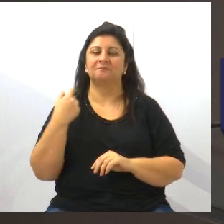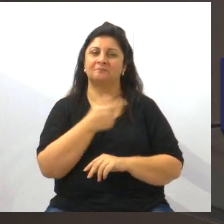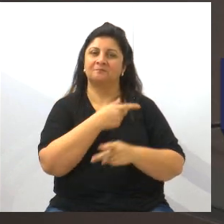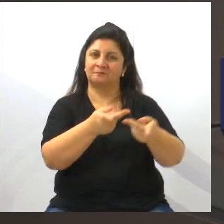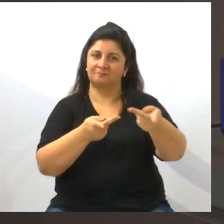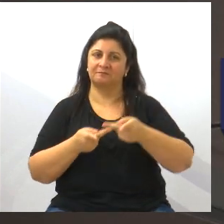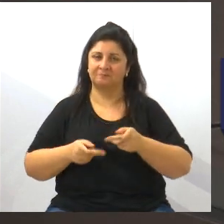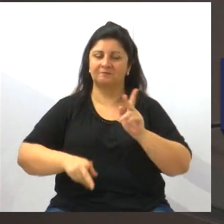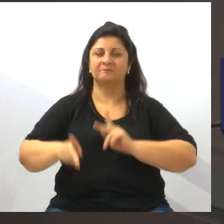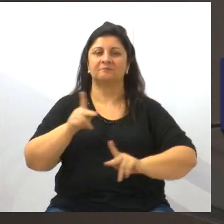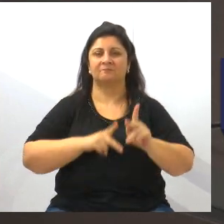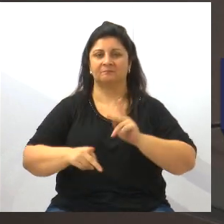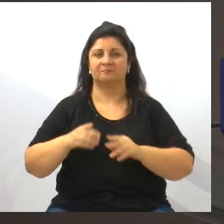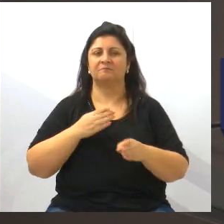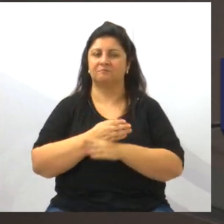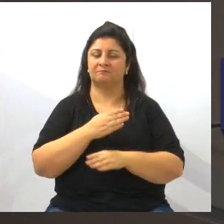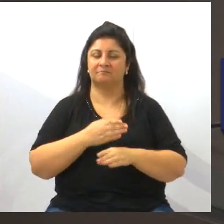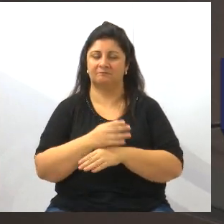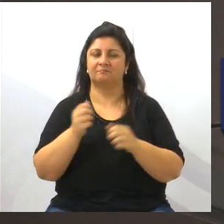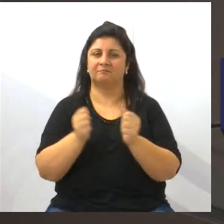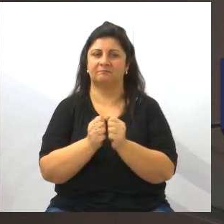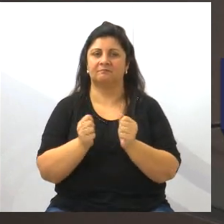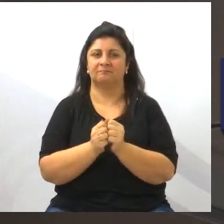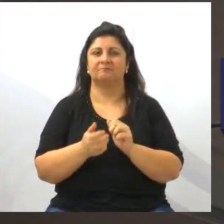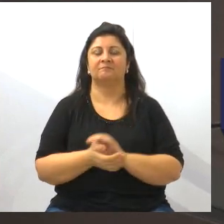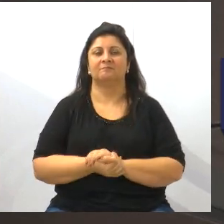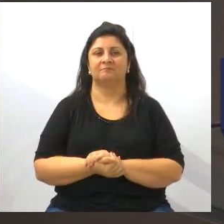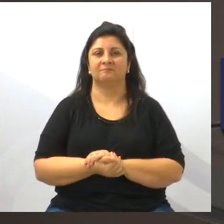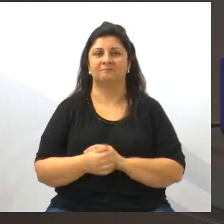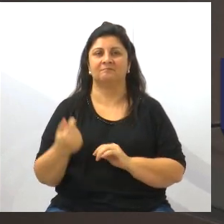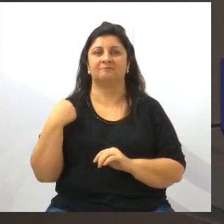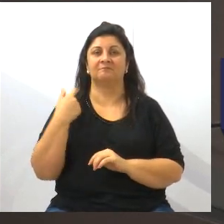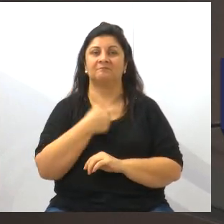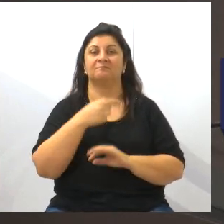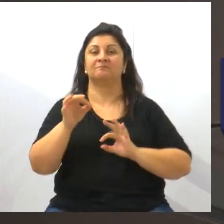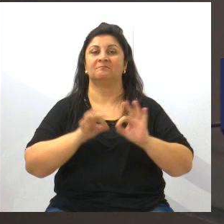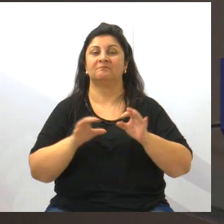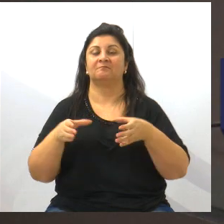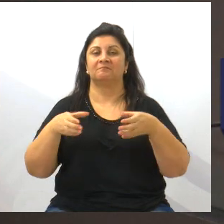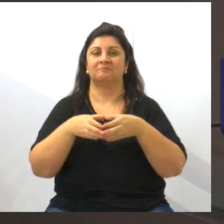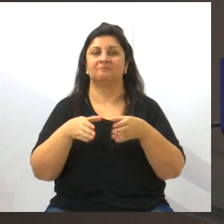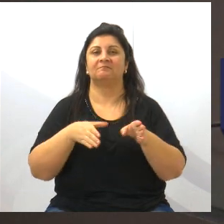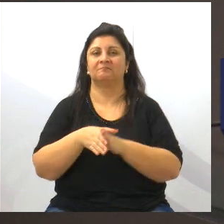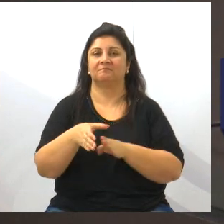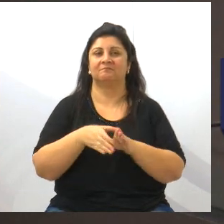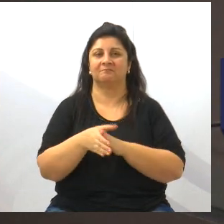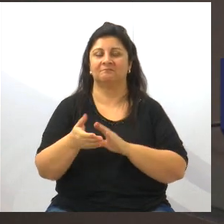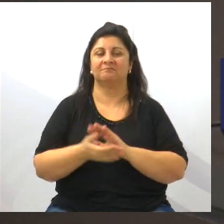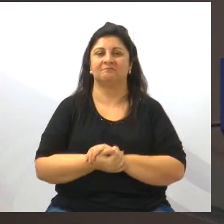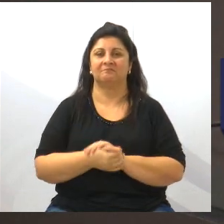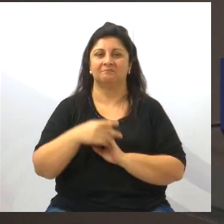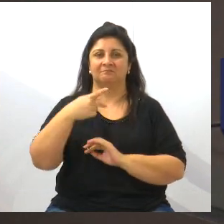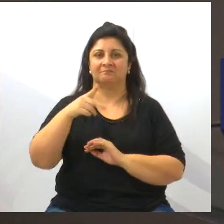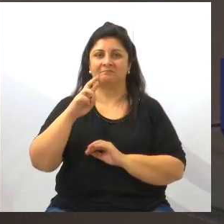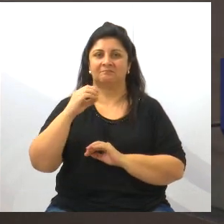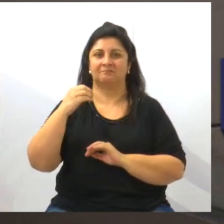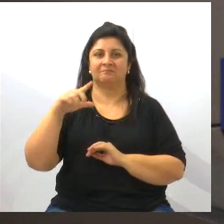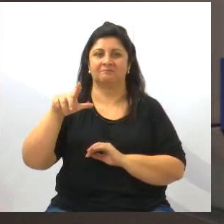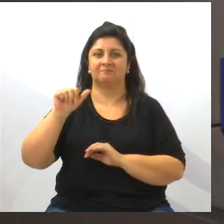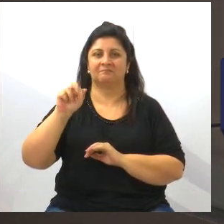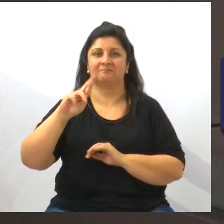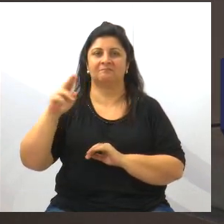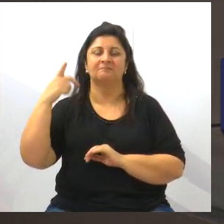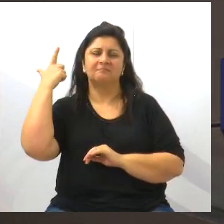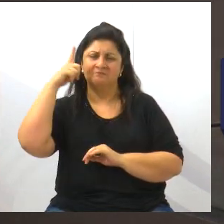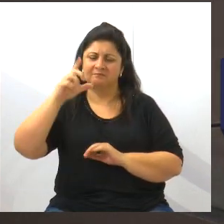a população a participar, a estar junto, para que a gente possa formalizar esse conselho, para que a Prolar possa dar continuidade e fazer